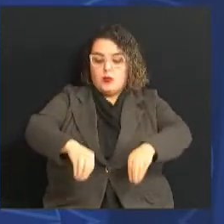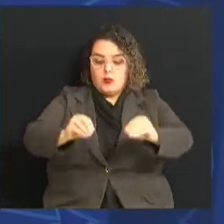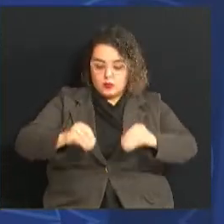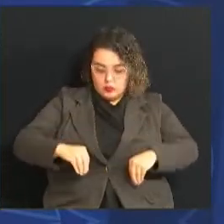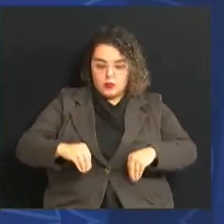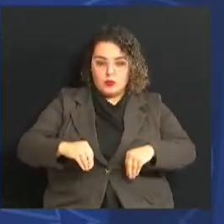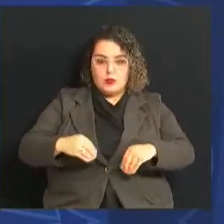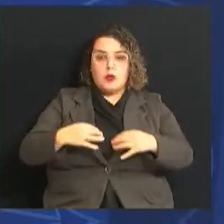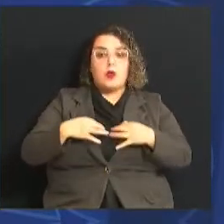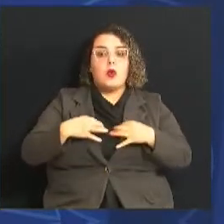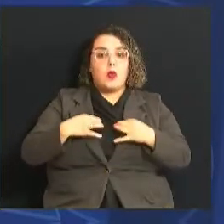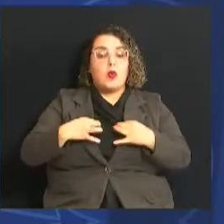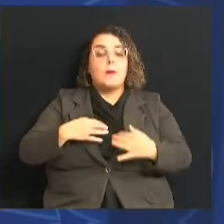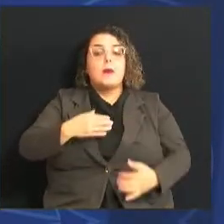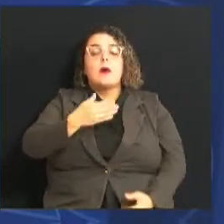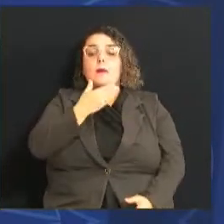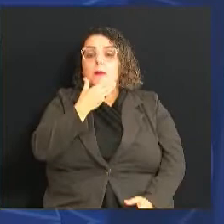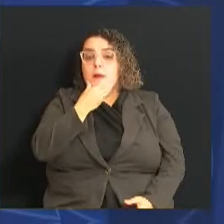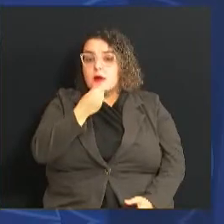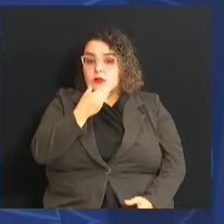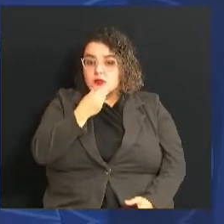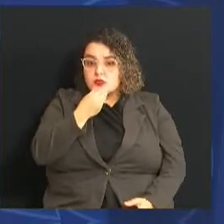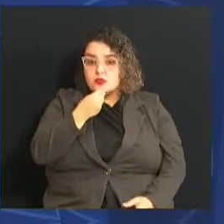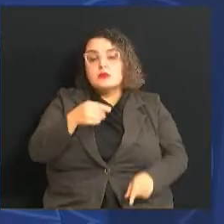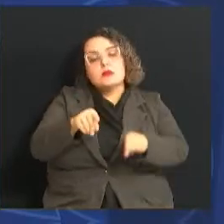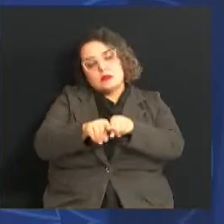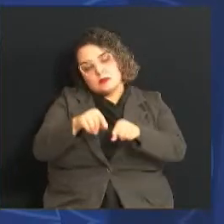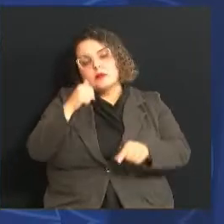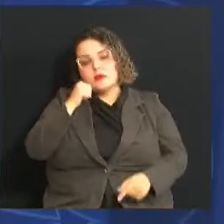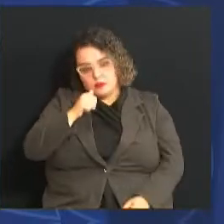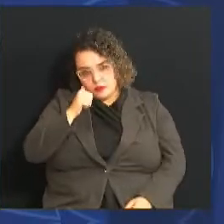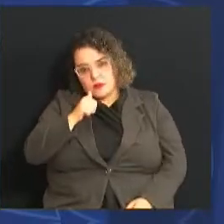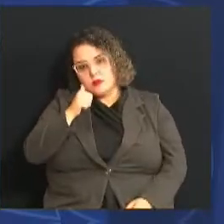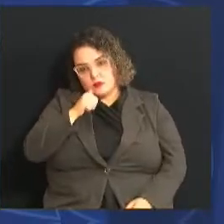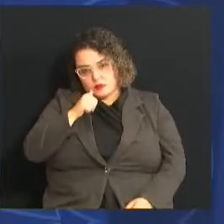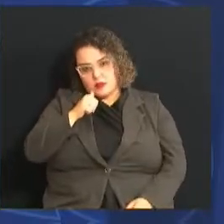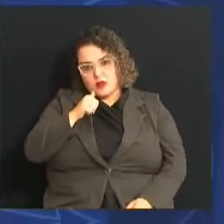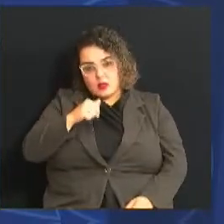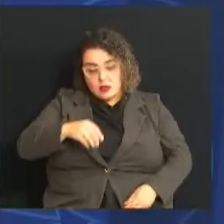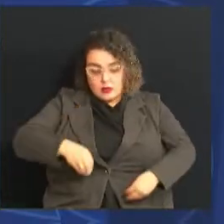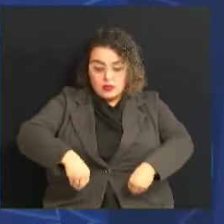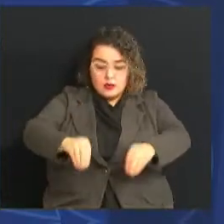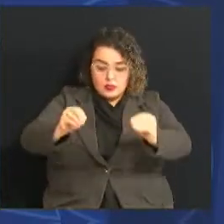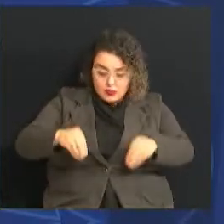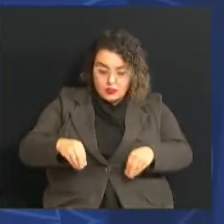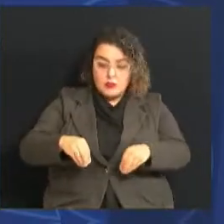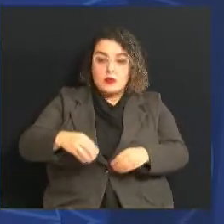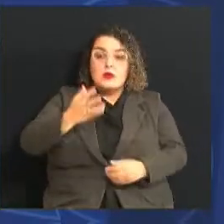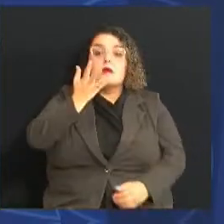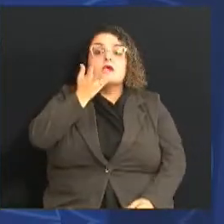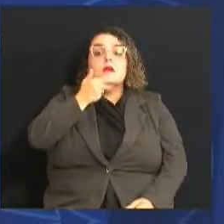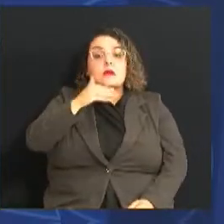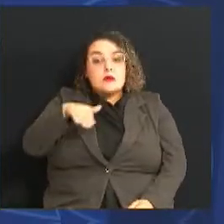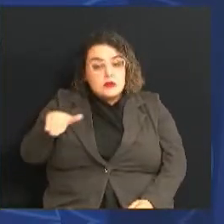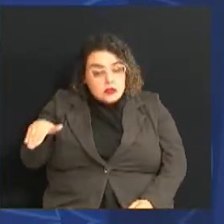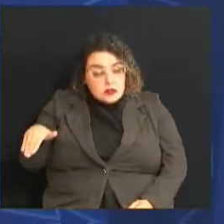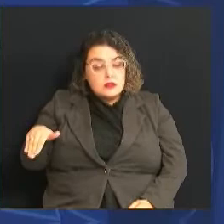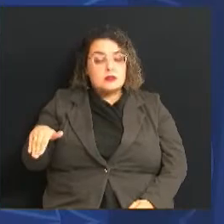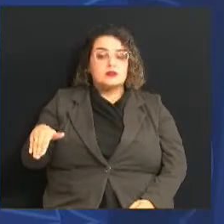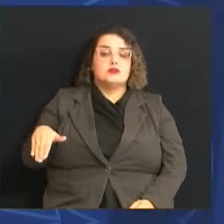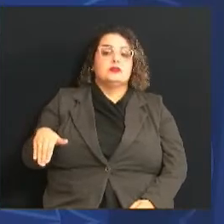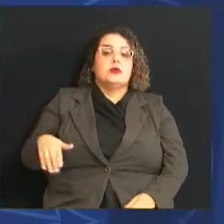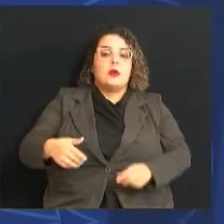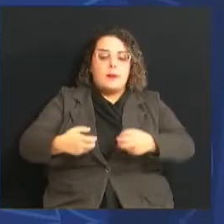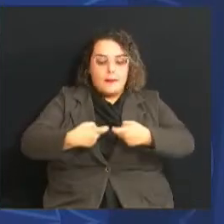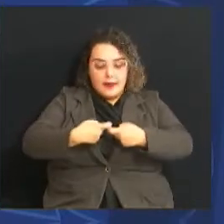foi dito pelo André Aranha e pelo Fábio, roupas femininas, infantis, cobertores,